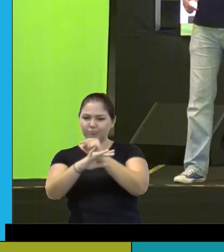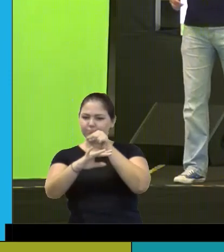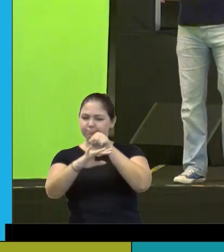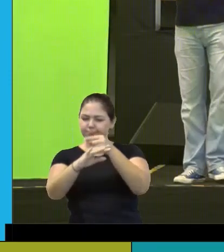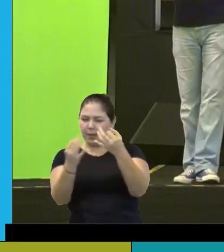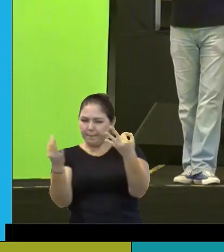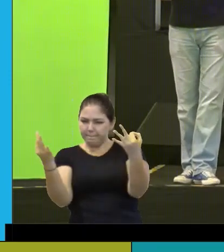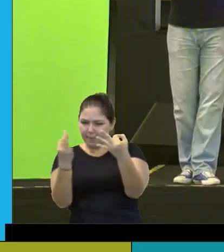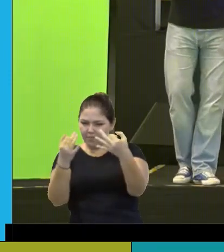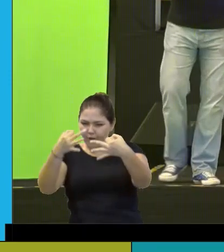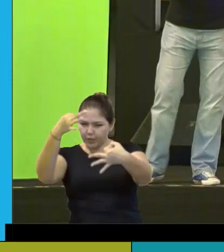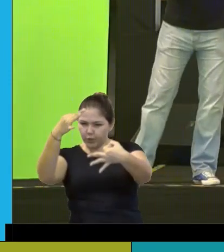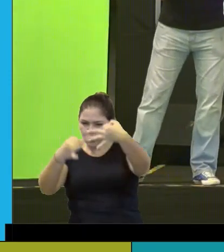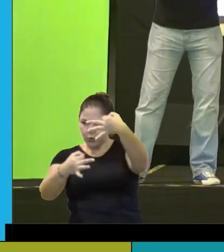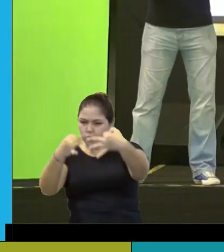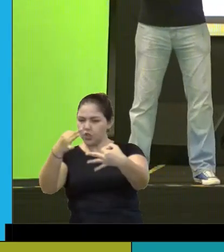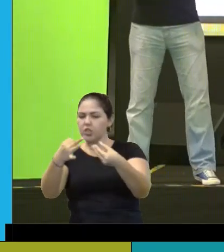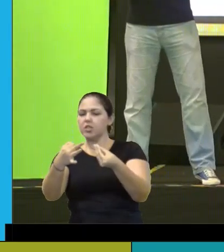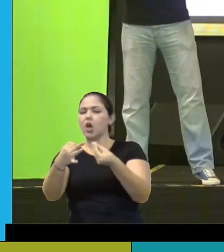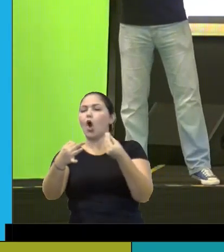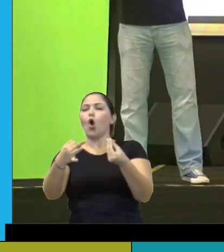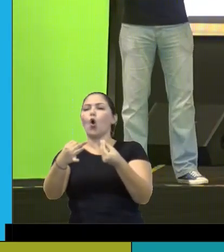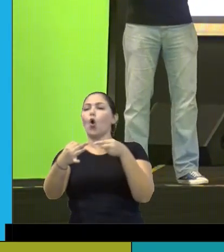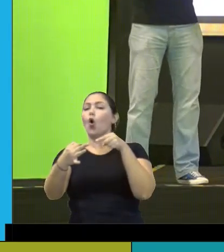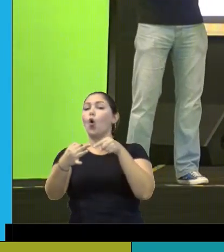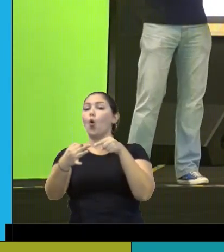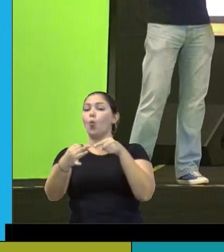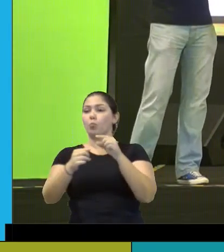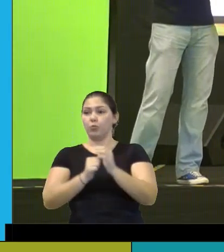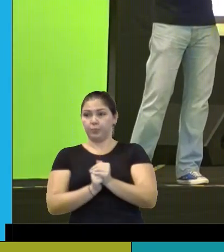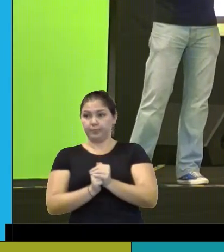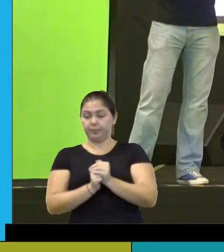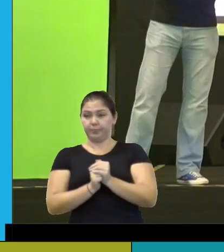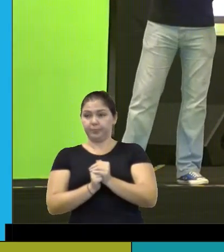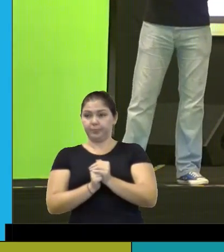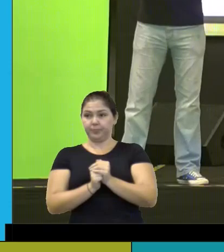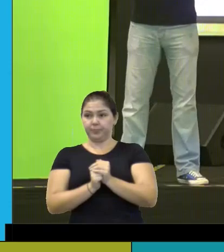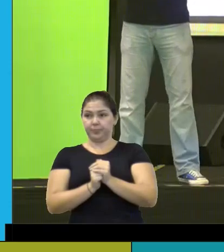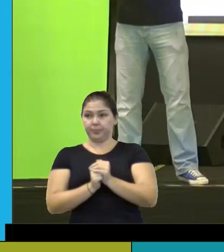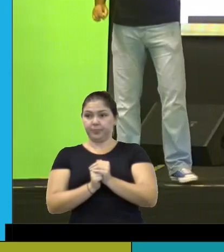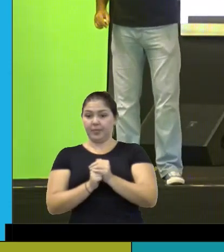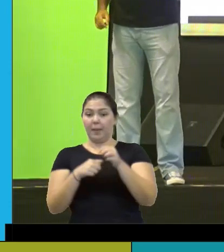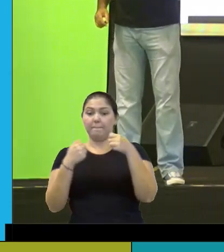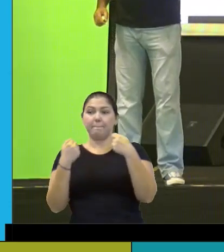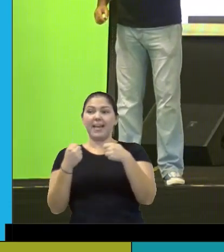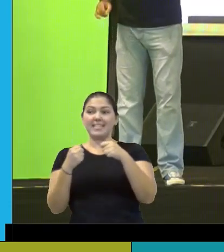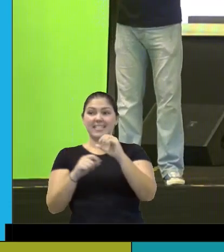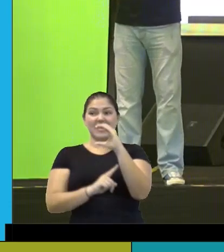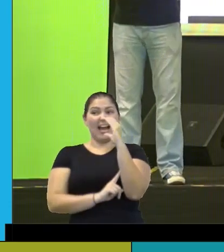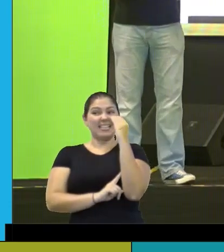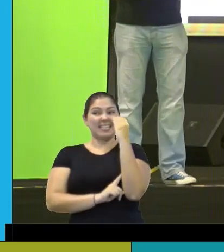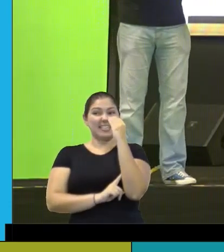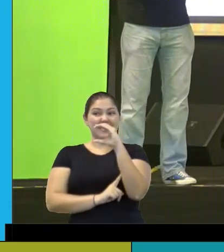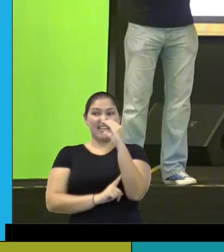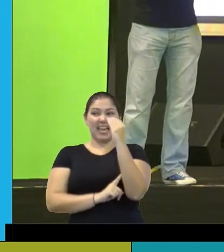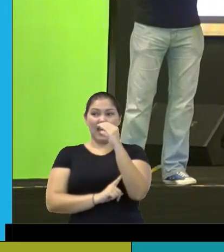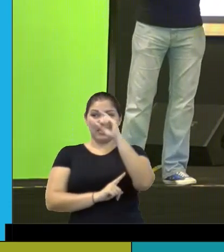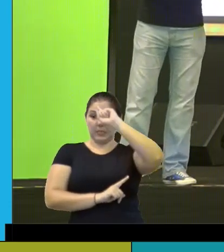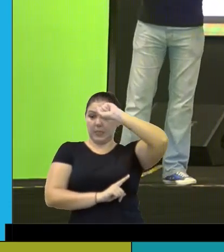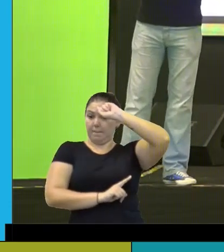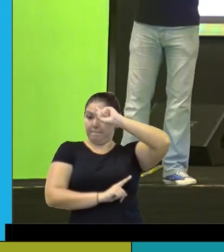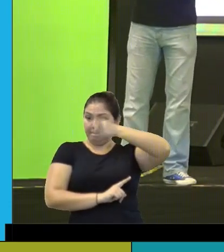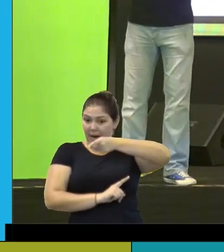seria colocando a cidade ou a sociedade sob governo da ciência. Olha que coisa